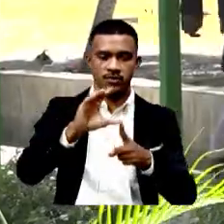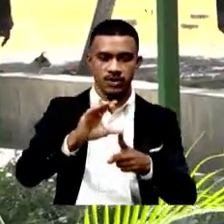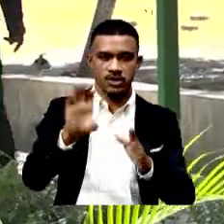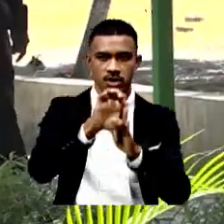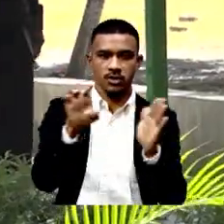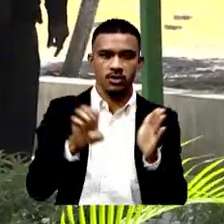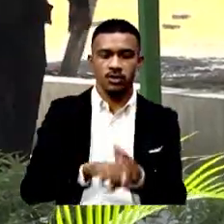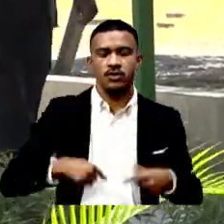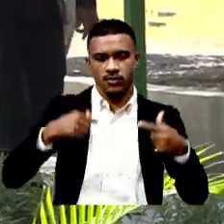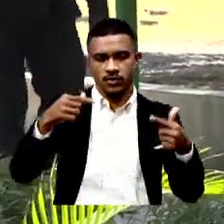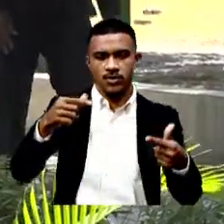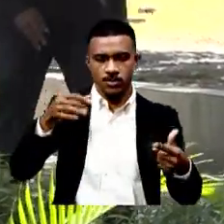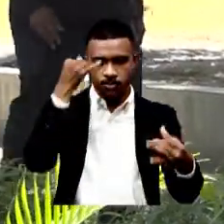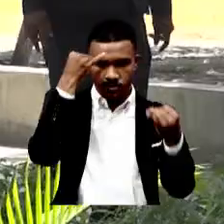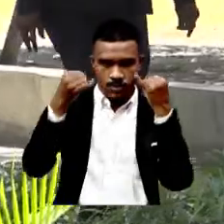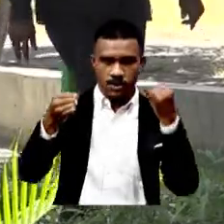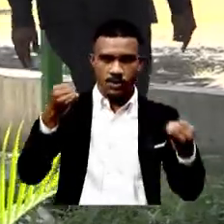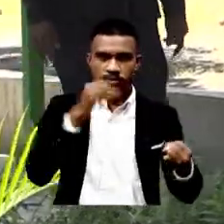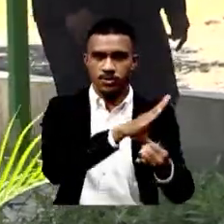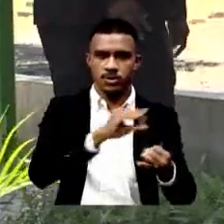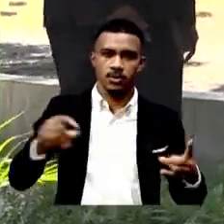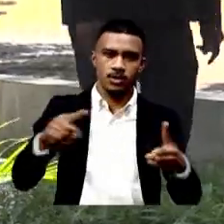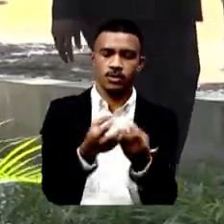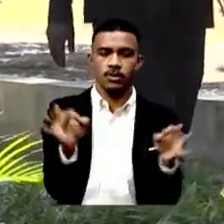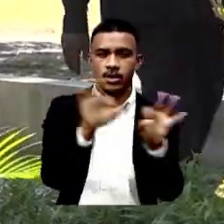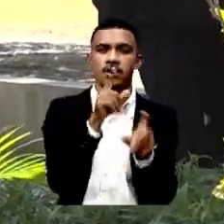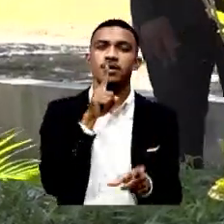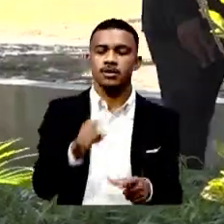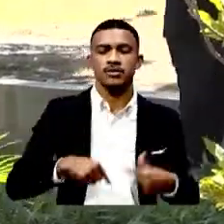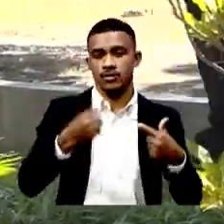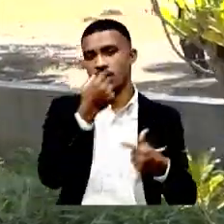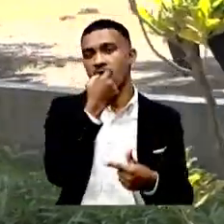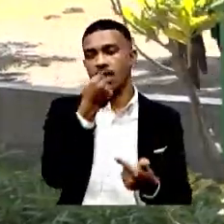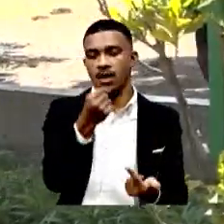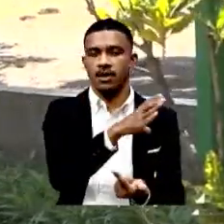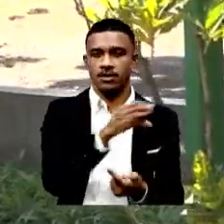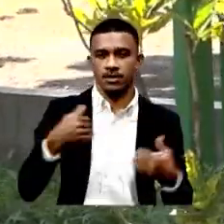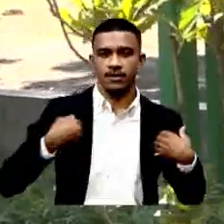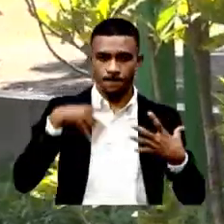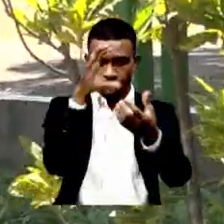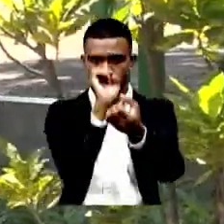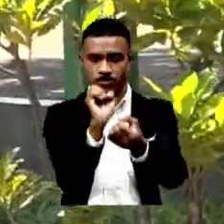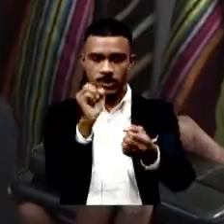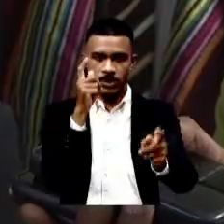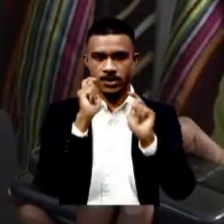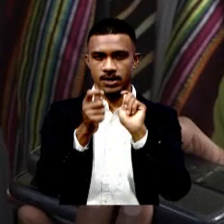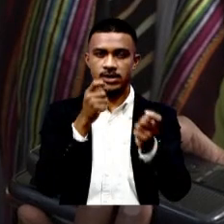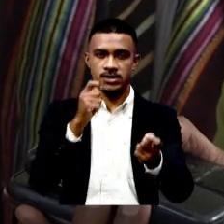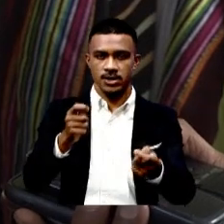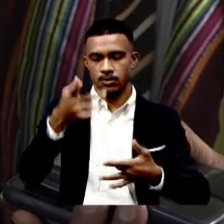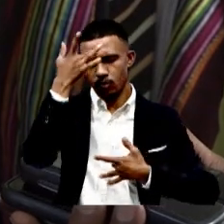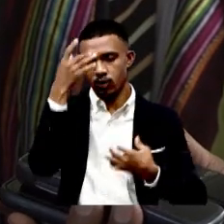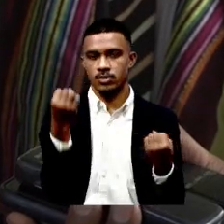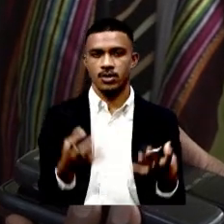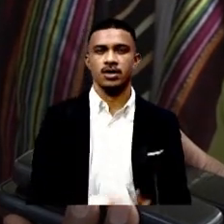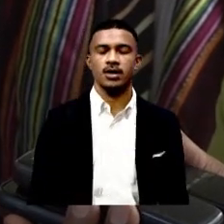contribui foca bem tasak, ato teste para moras tuberculose, tamba Timor-Leste e na laboratório para teste moras oi oi. Apela para que nem